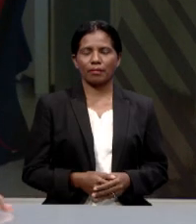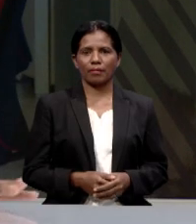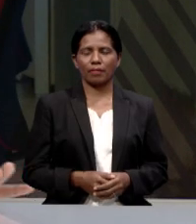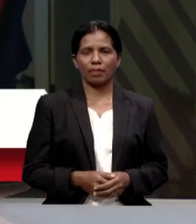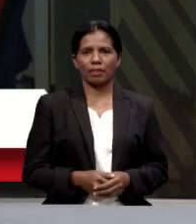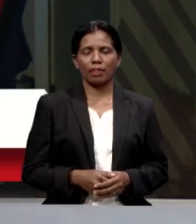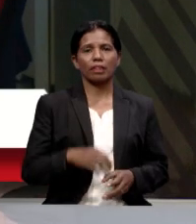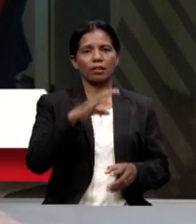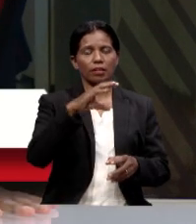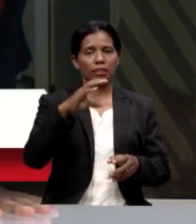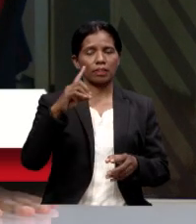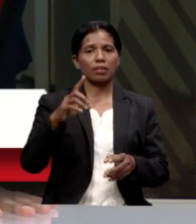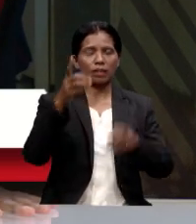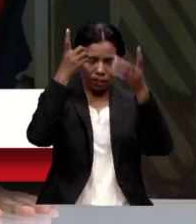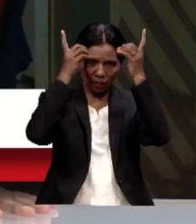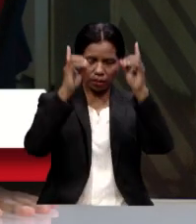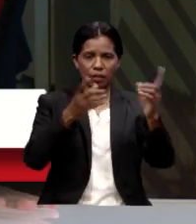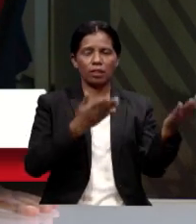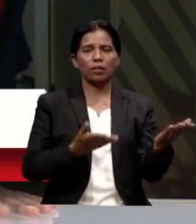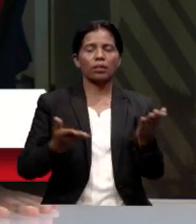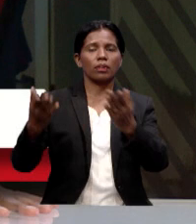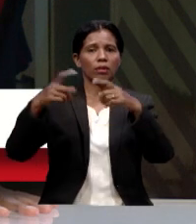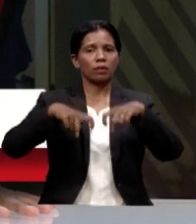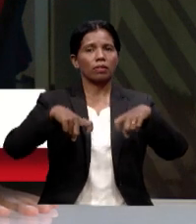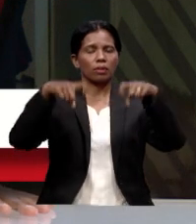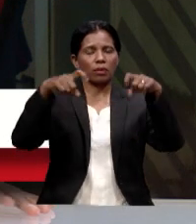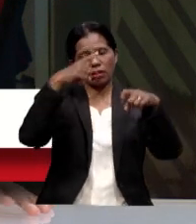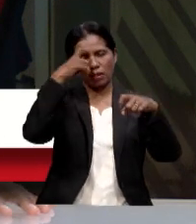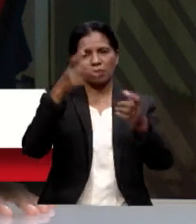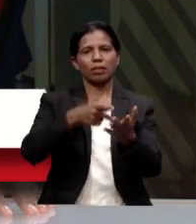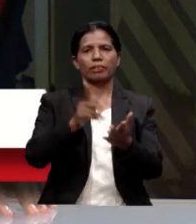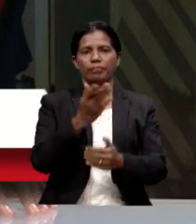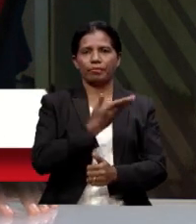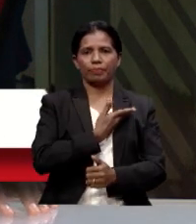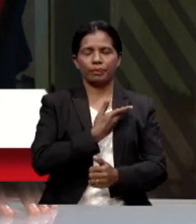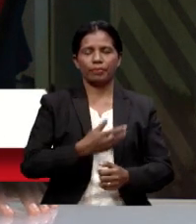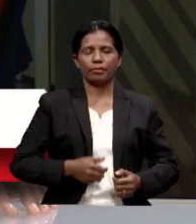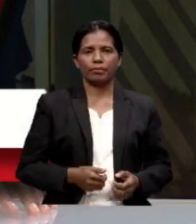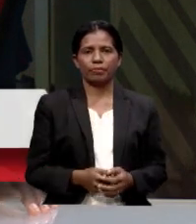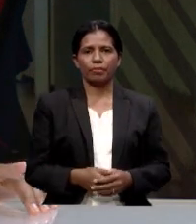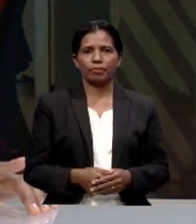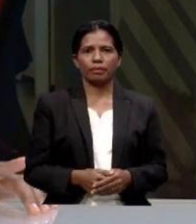Empresa importadora Cira decide onde haruka fila contentor tamba taxa sai.